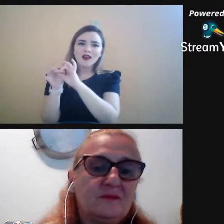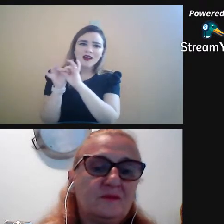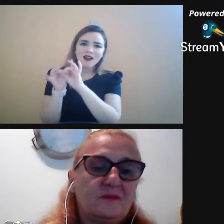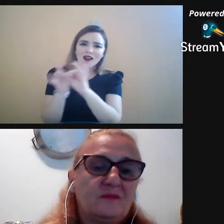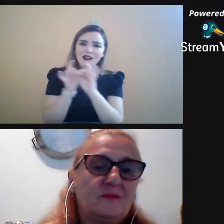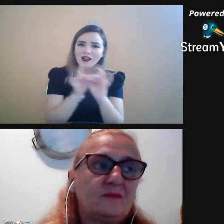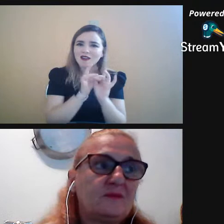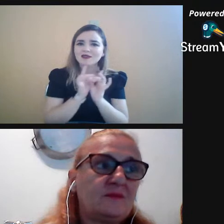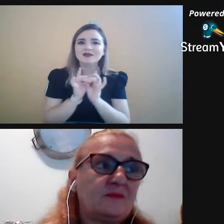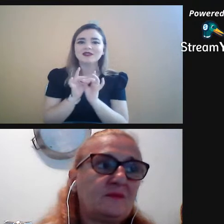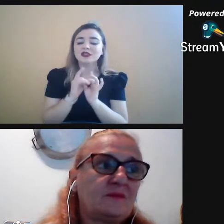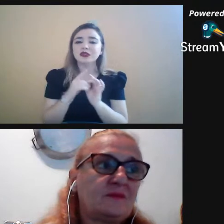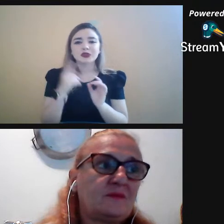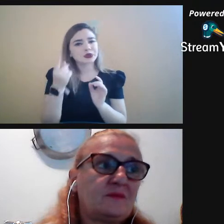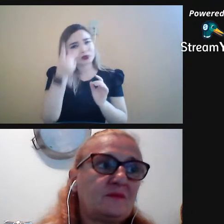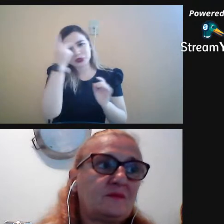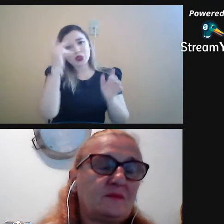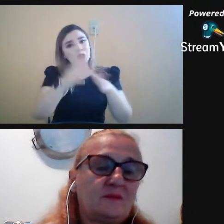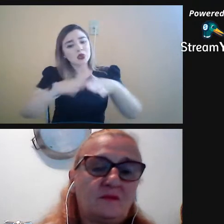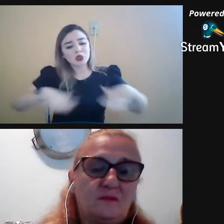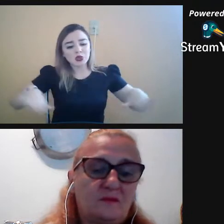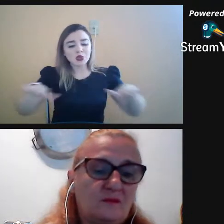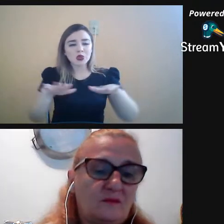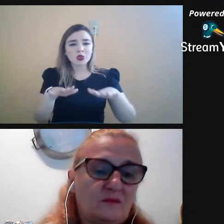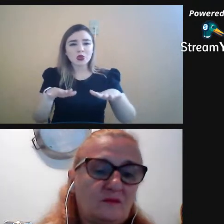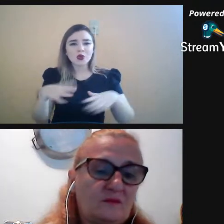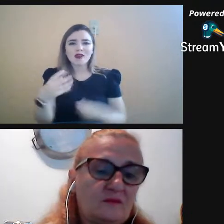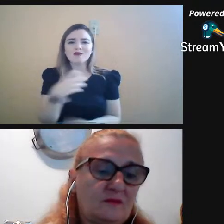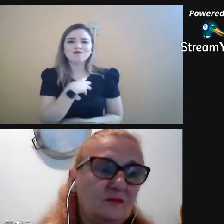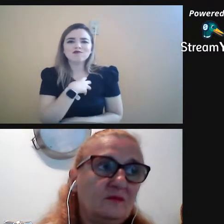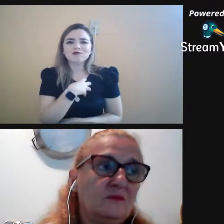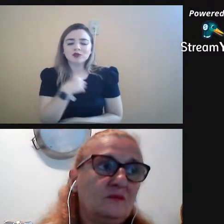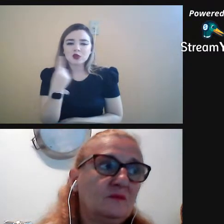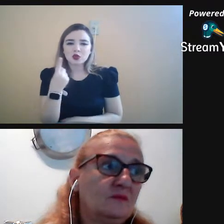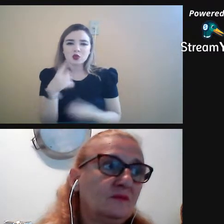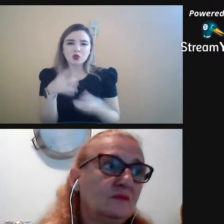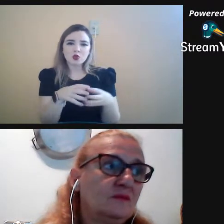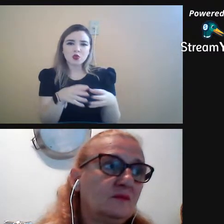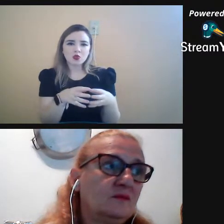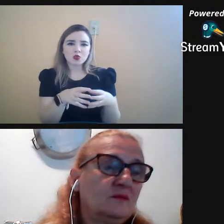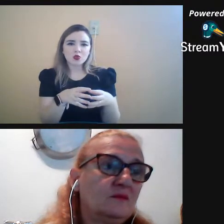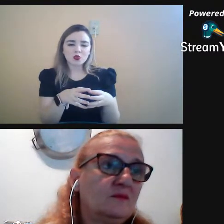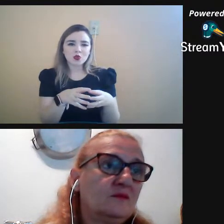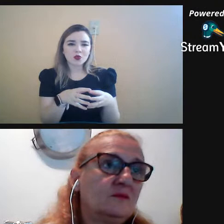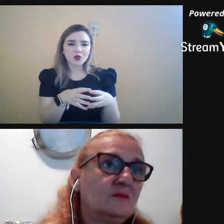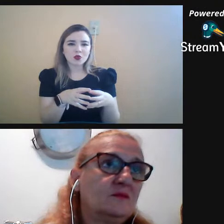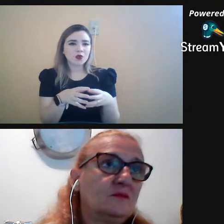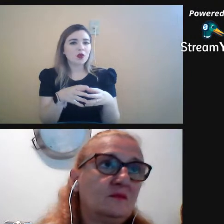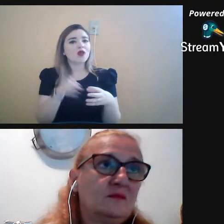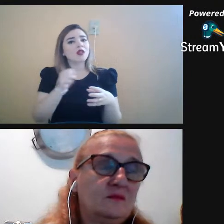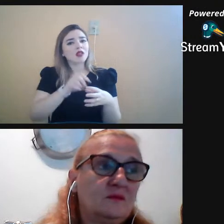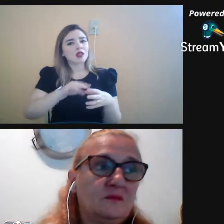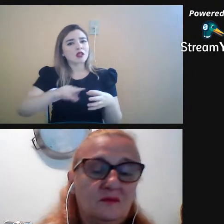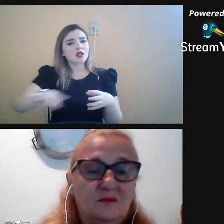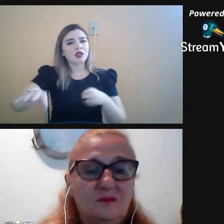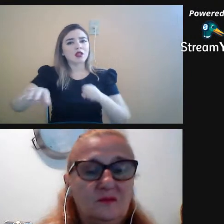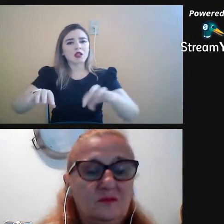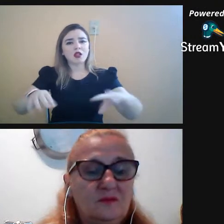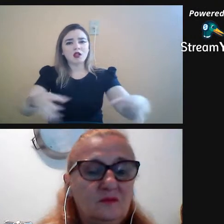todos nós. E o que afeta um grupo ali vai afetar outros grupos